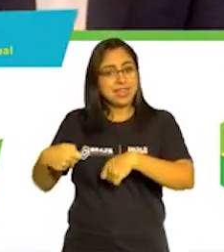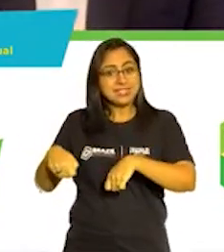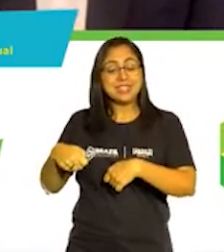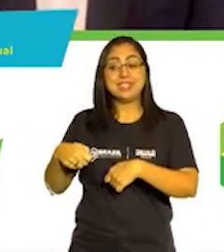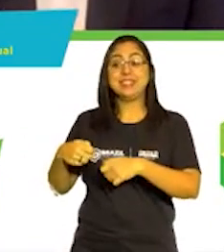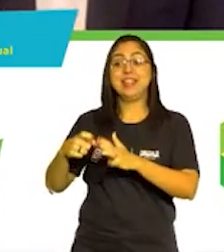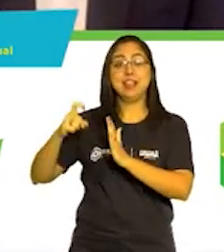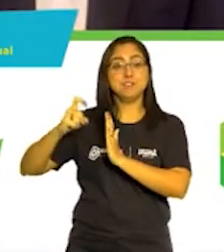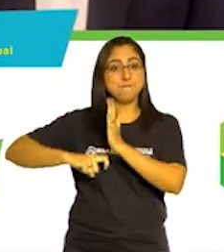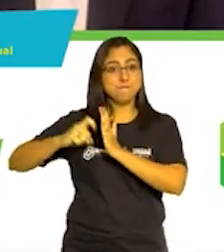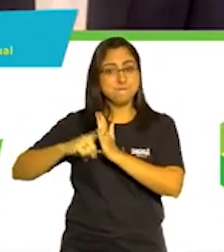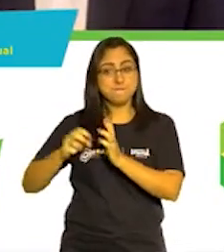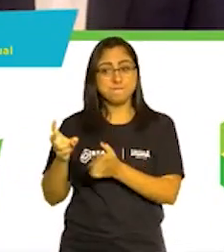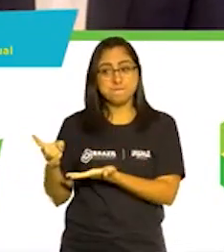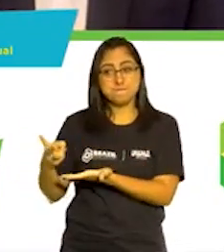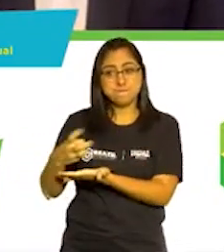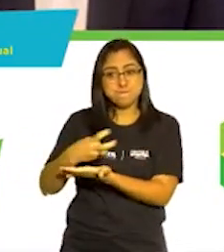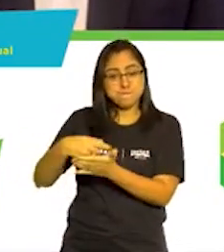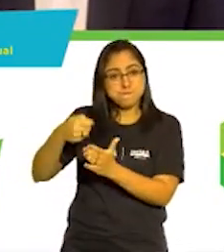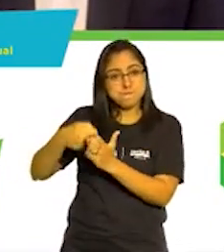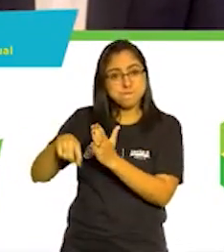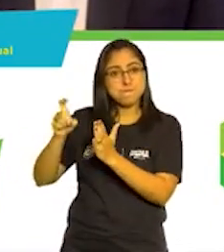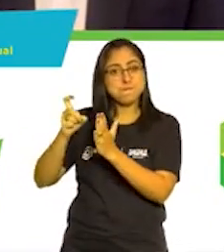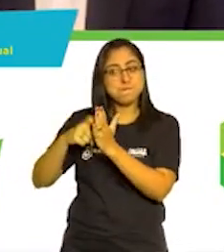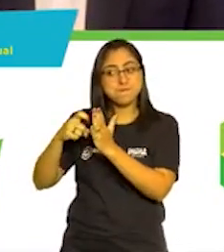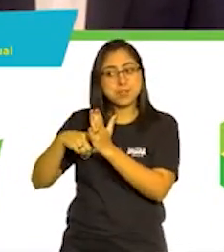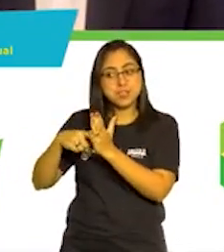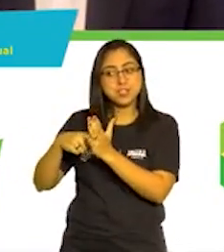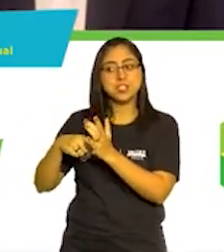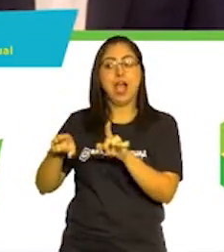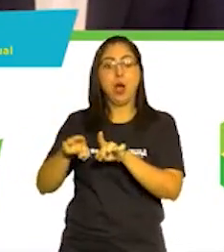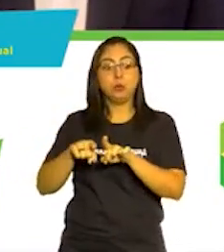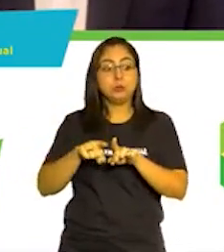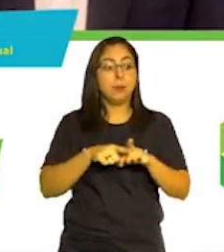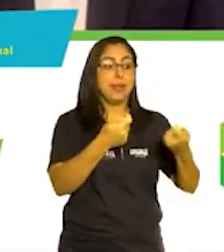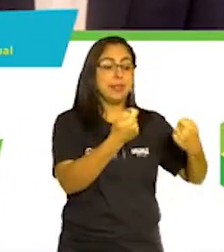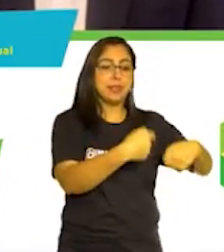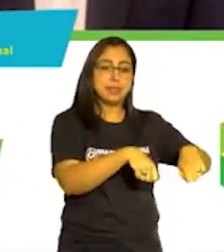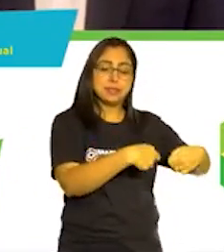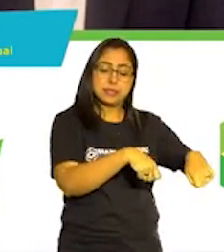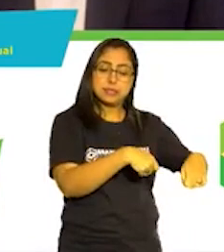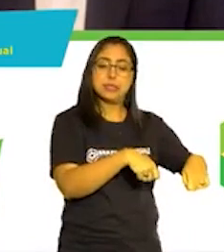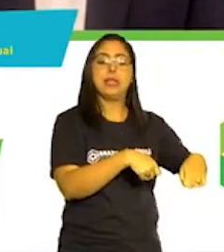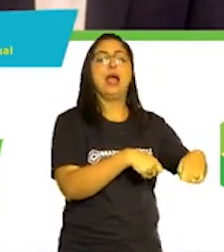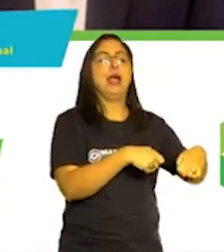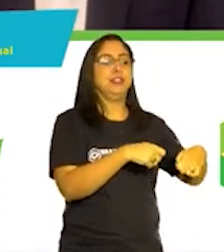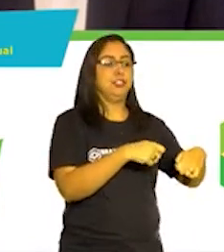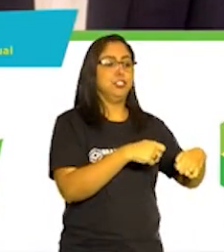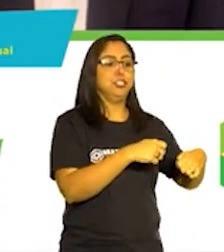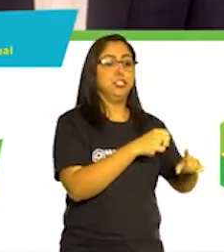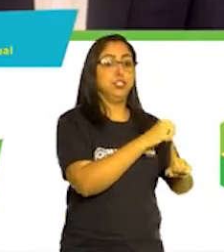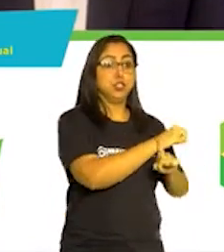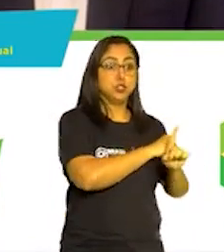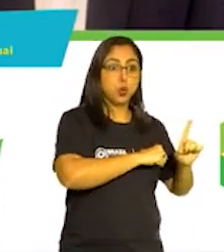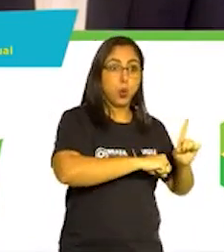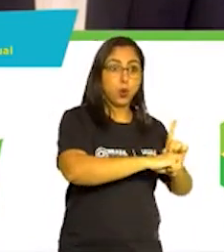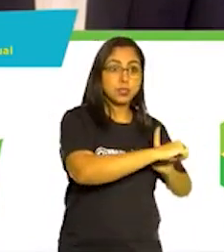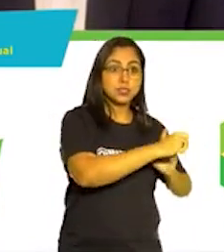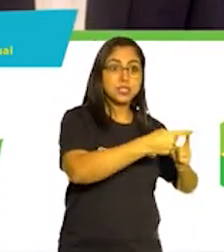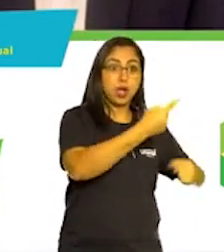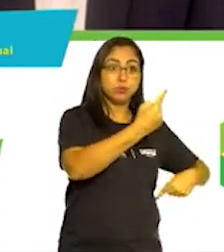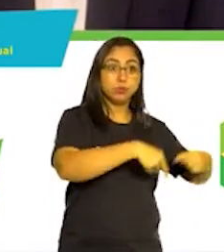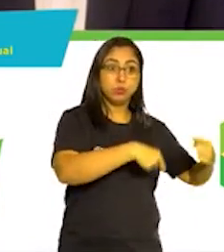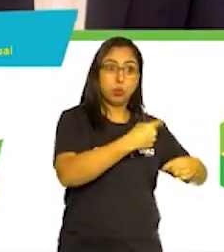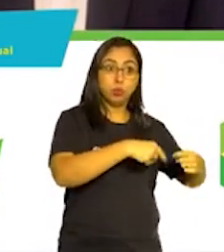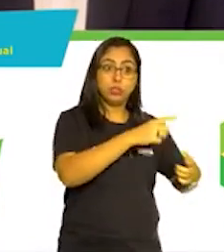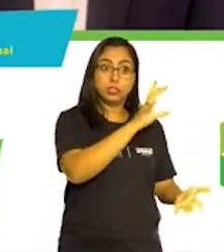o Mansueto descreveu tão bem, e a necessidade social das políticas mais efetivas, isso está acontecendo